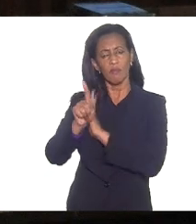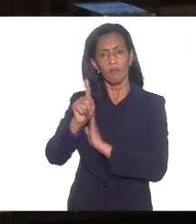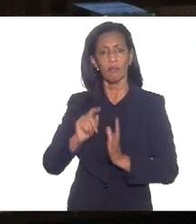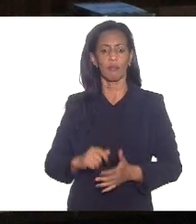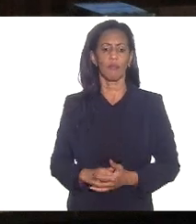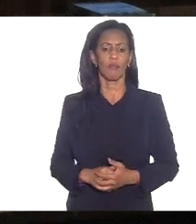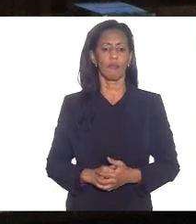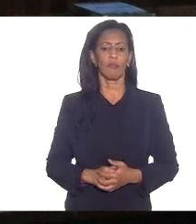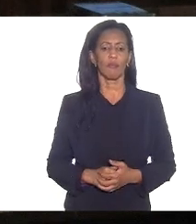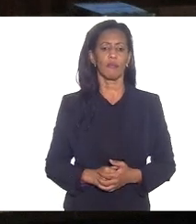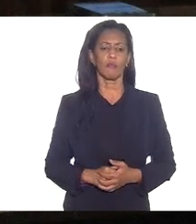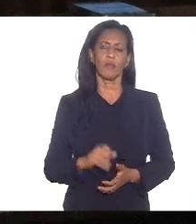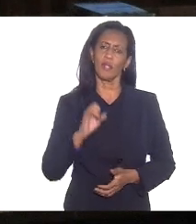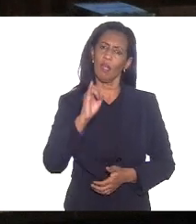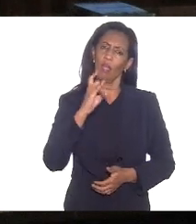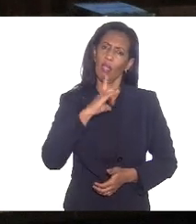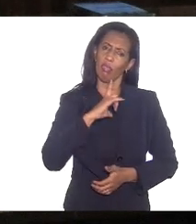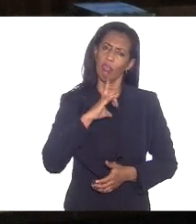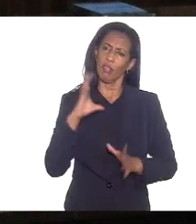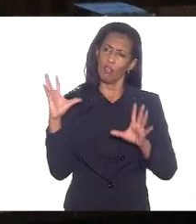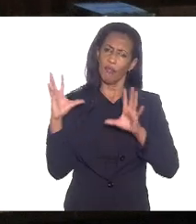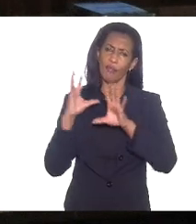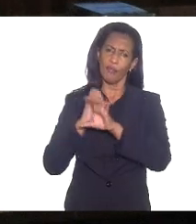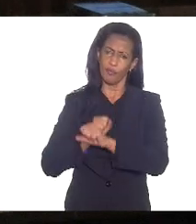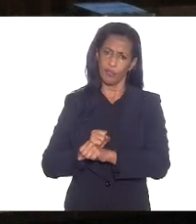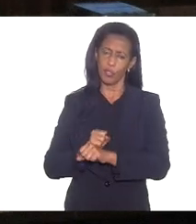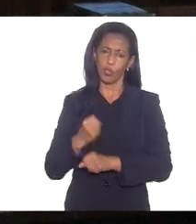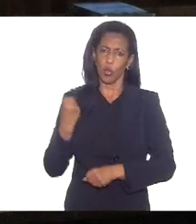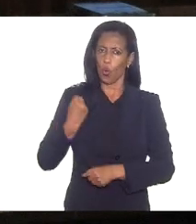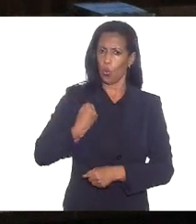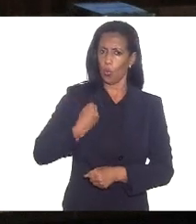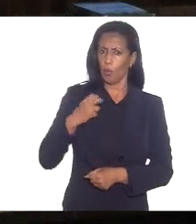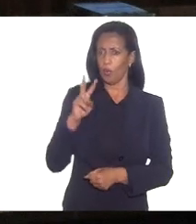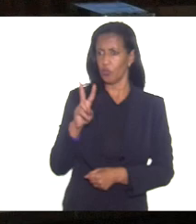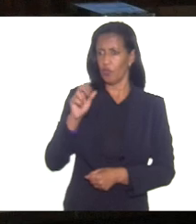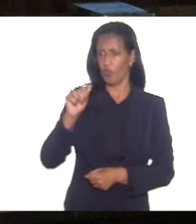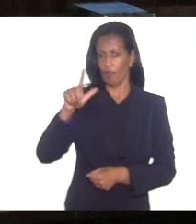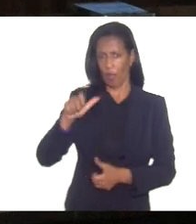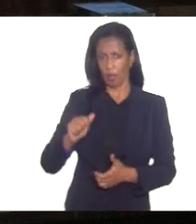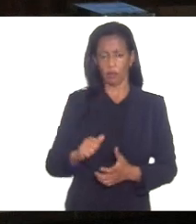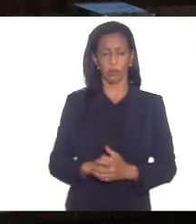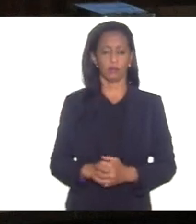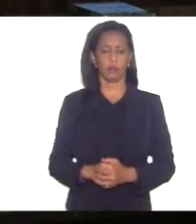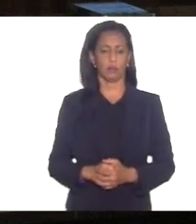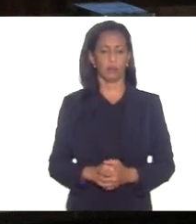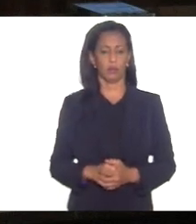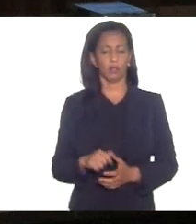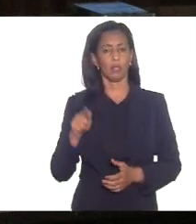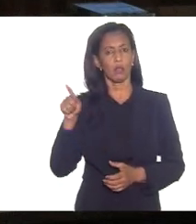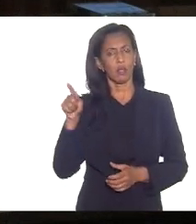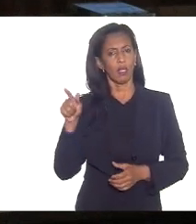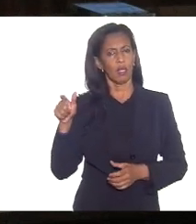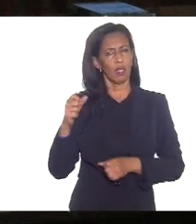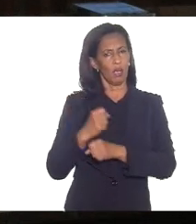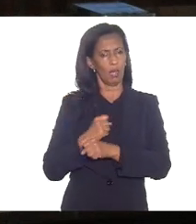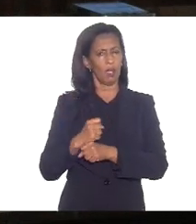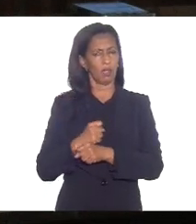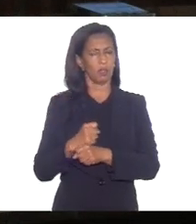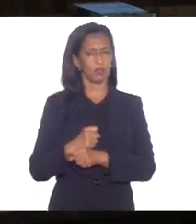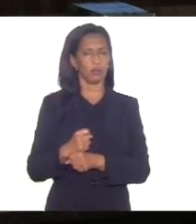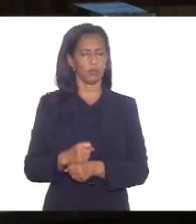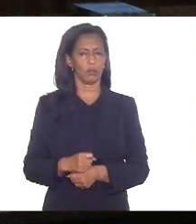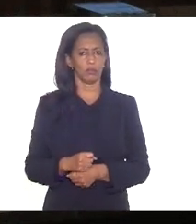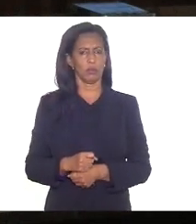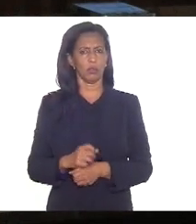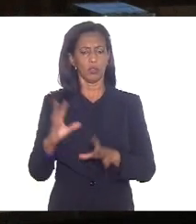ela se tinha já fechado o número de vagas daquele ano, se já